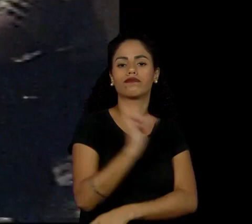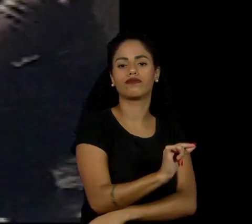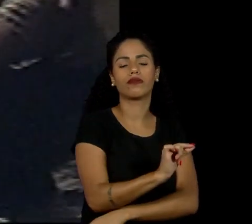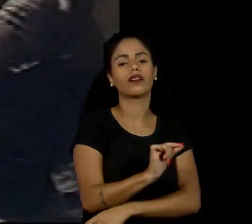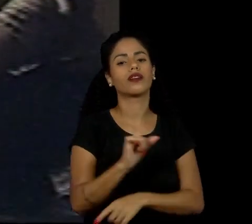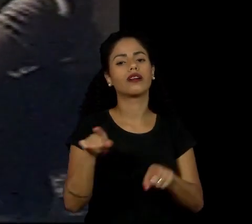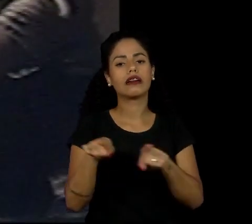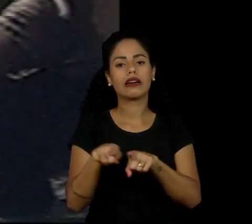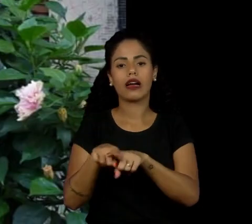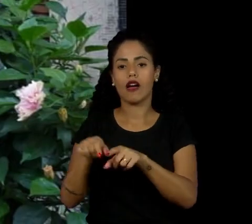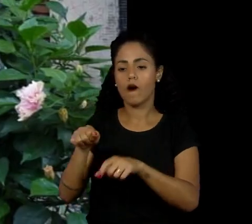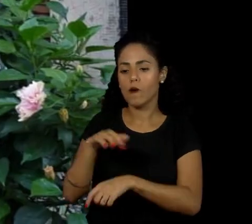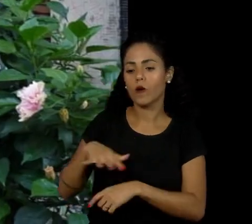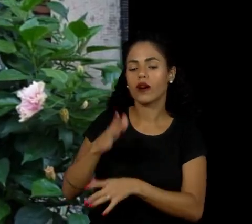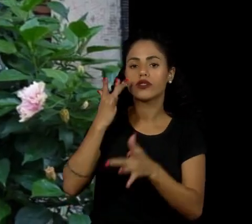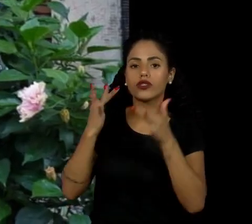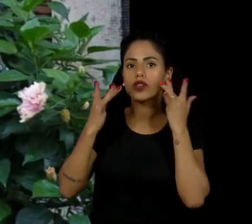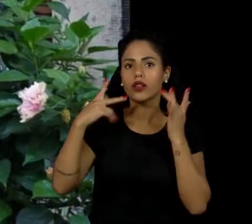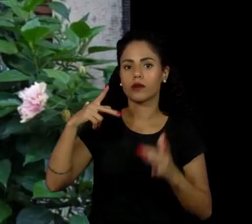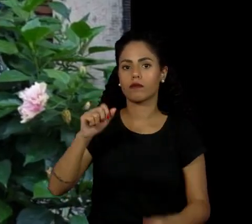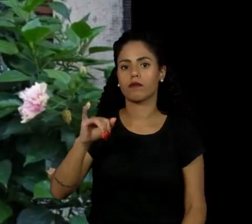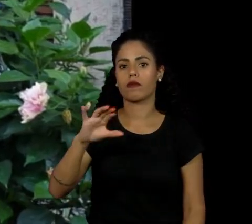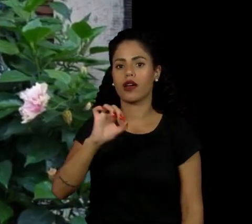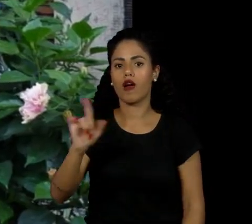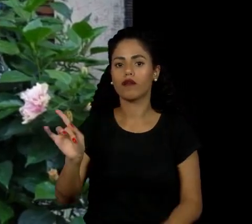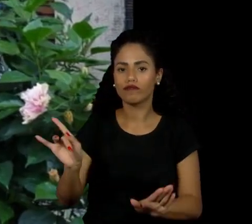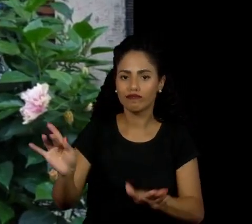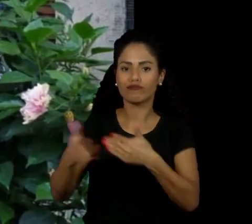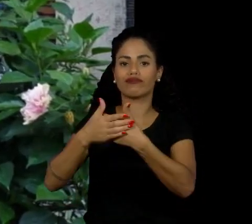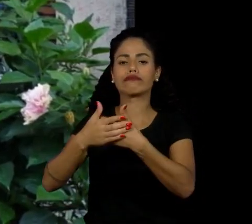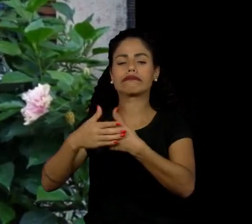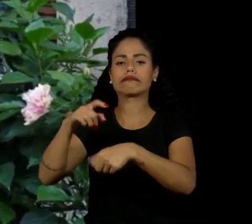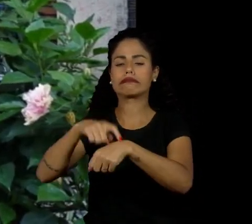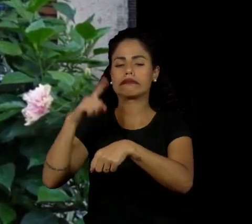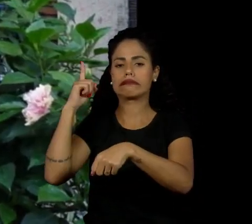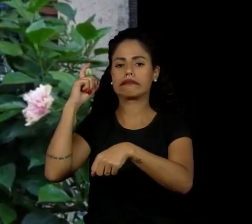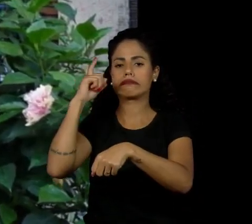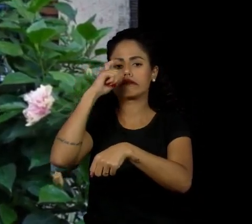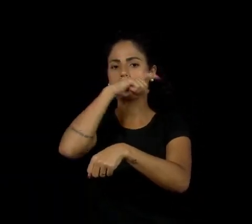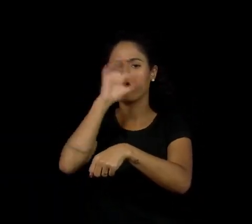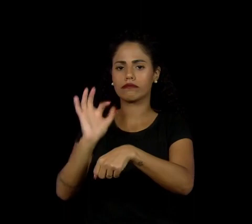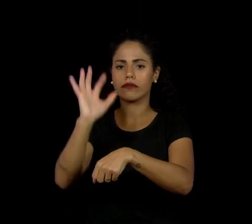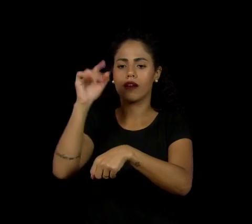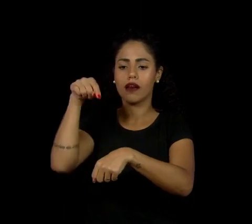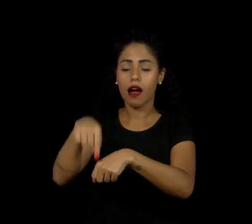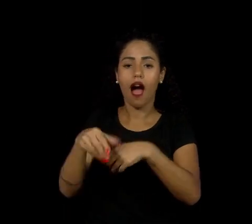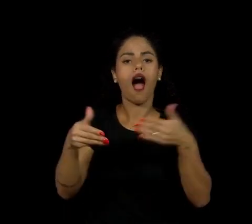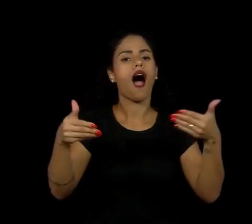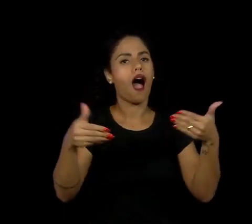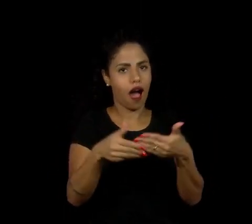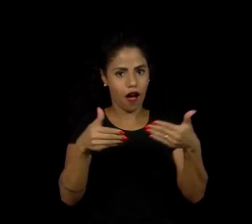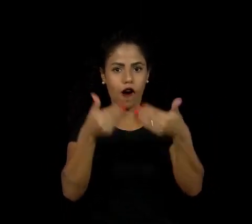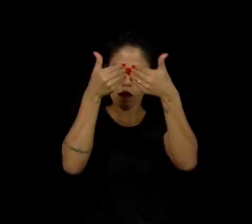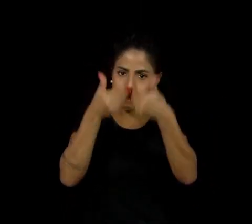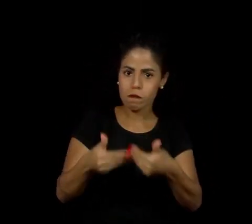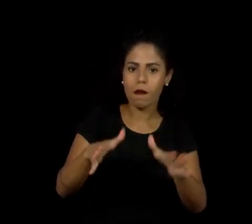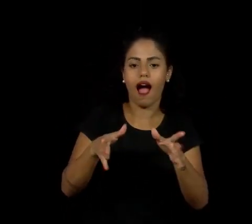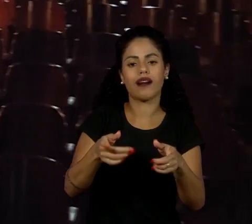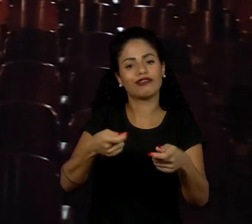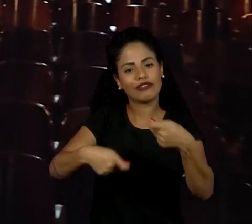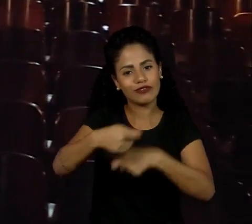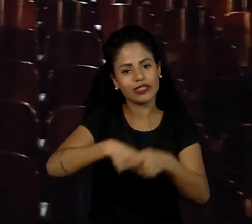momentos difíceis e chegou a permanecer fechado por muito tempo. Mas agora, sob nova